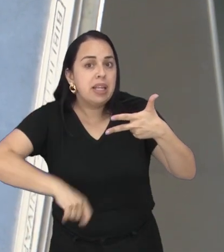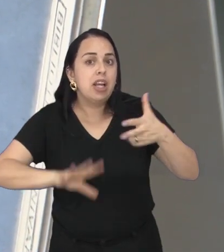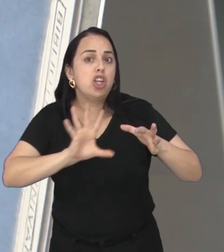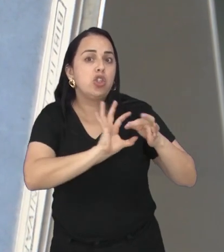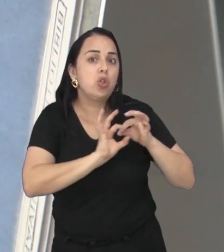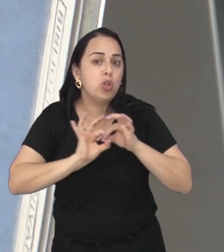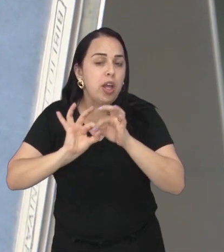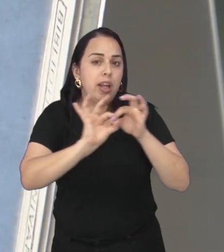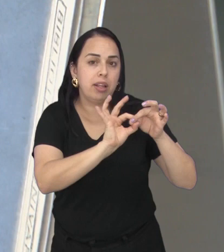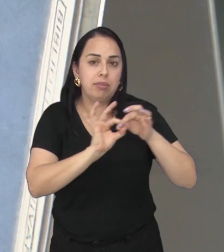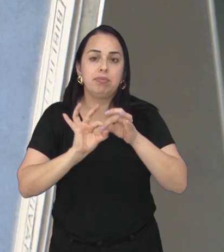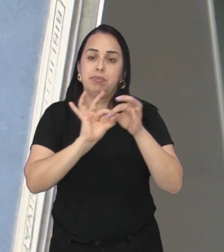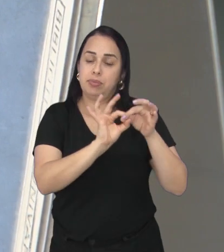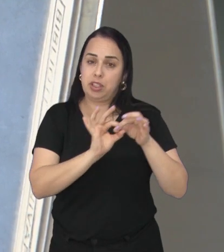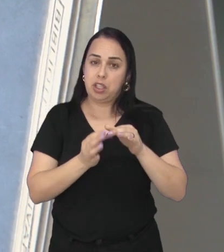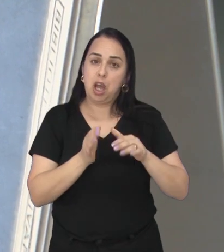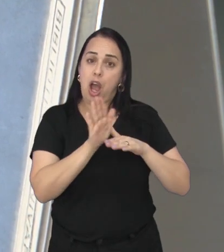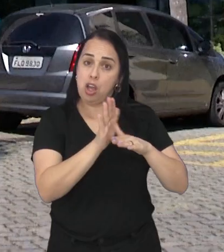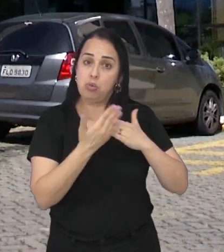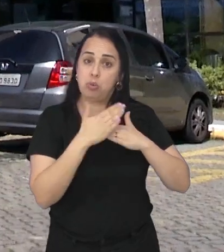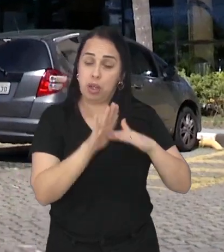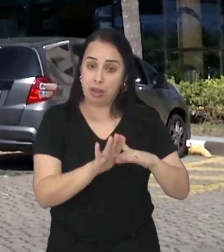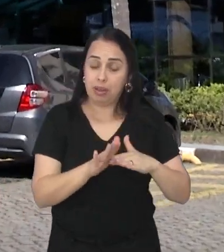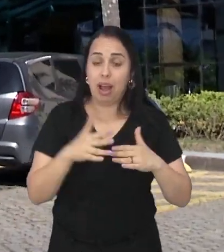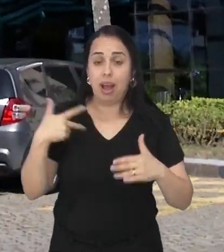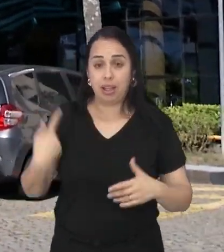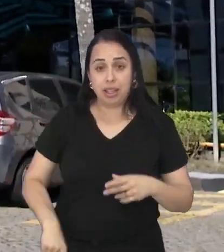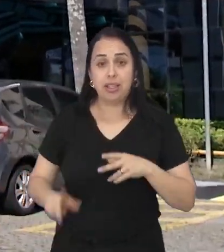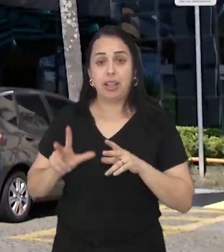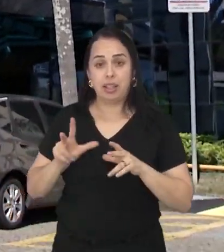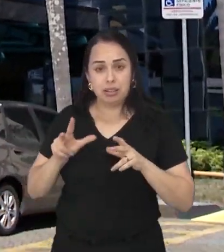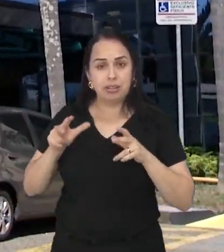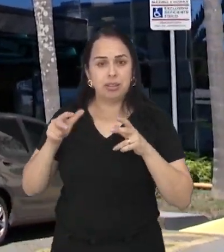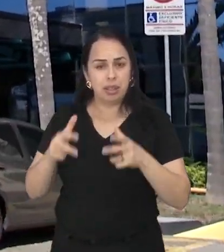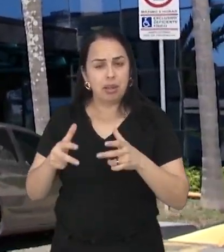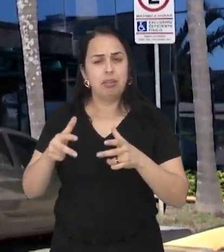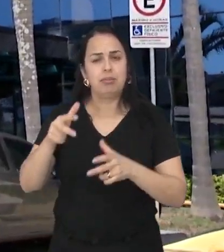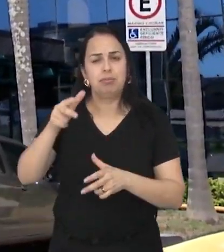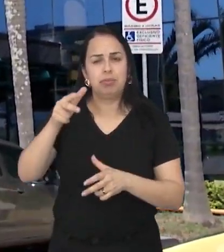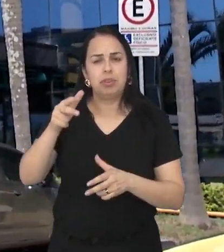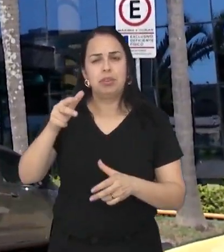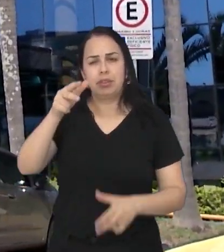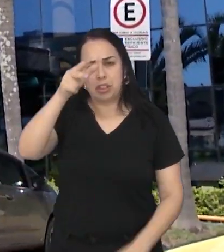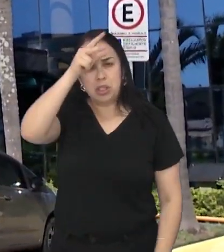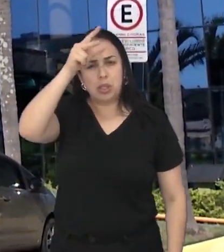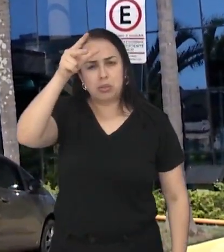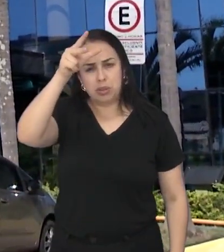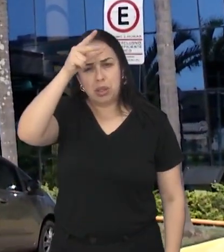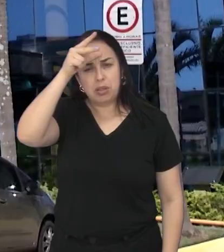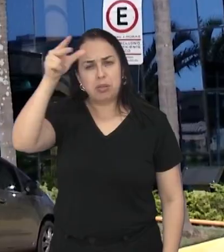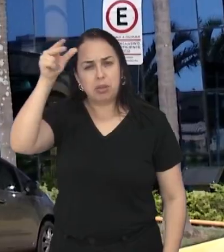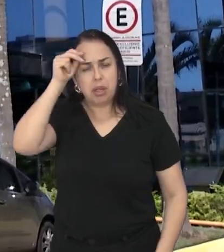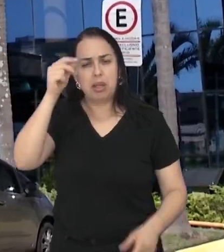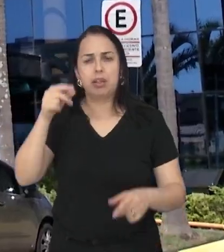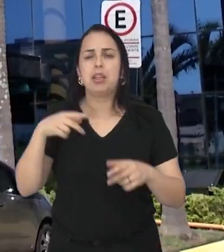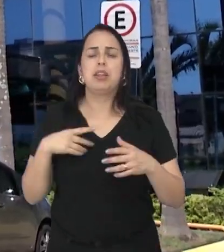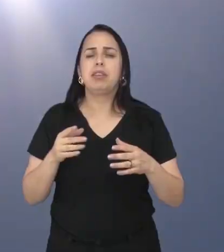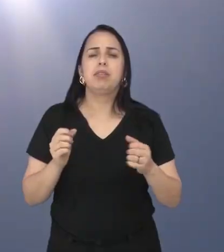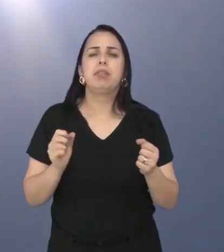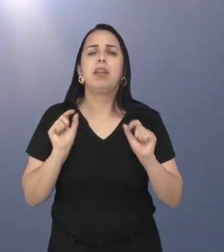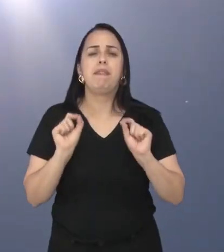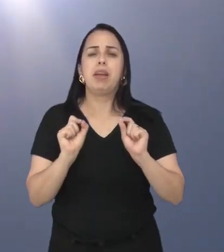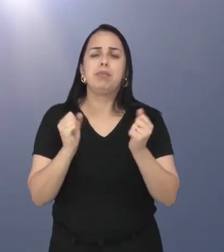funcionar em harmonia e se complementarem. A Câmara de São José defende que a República é um instrumento